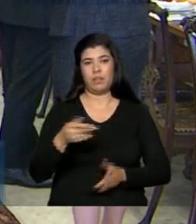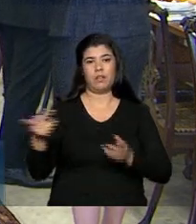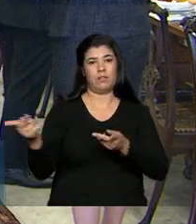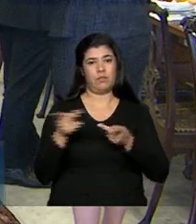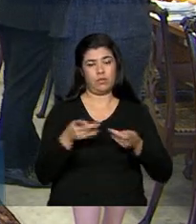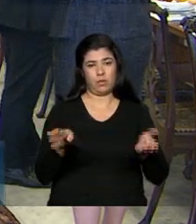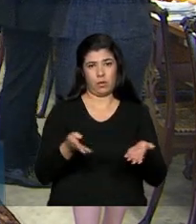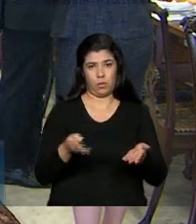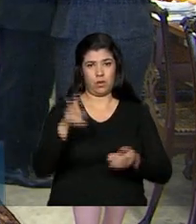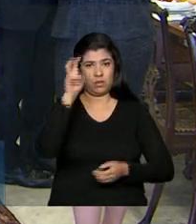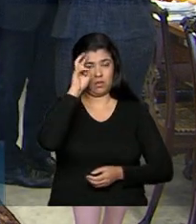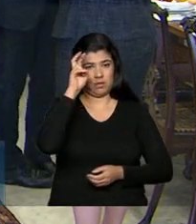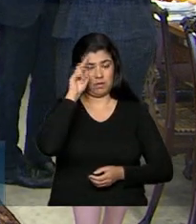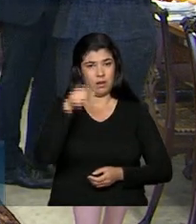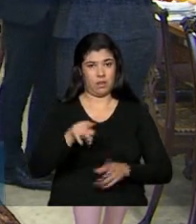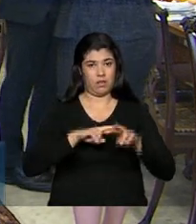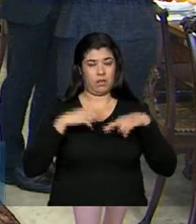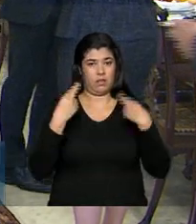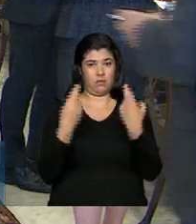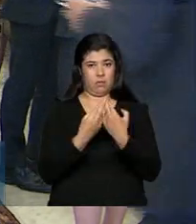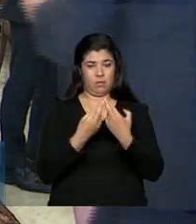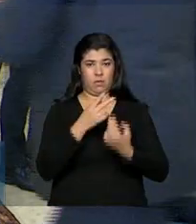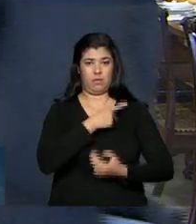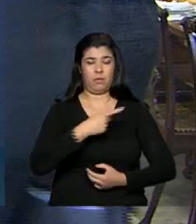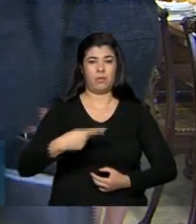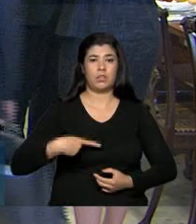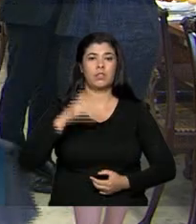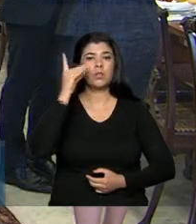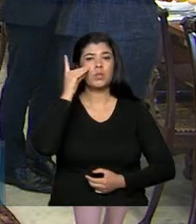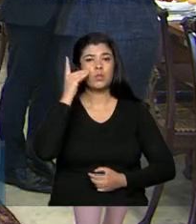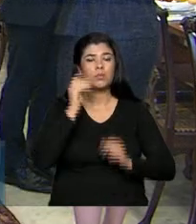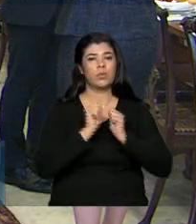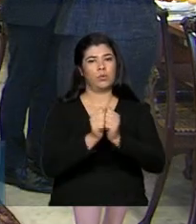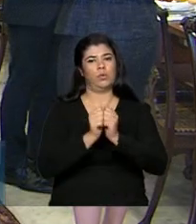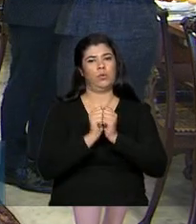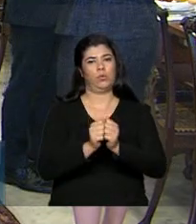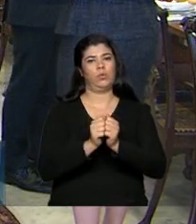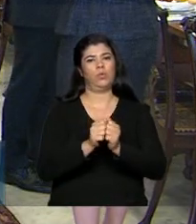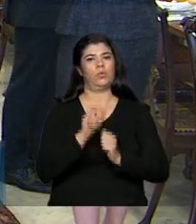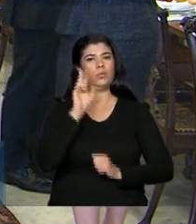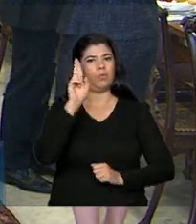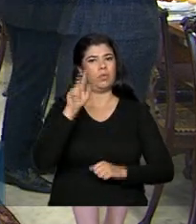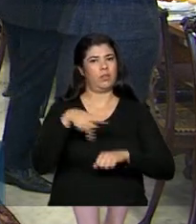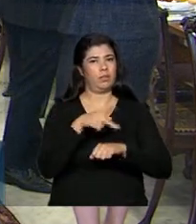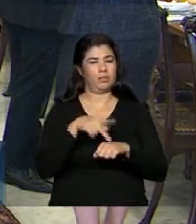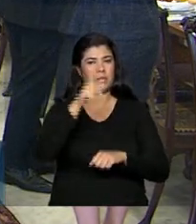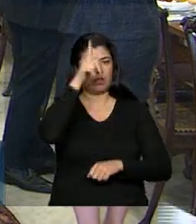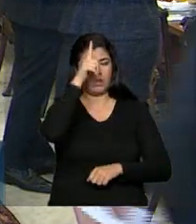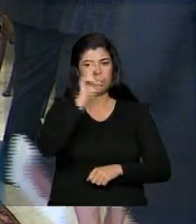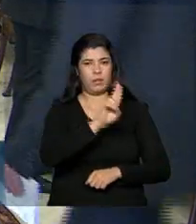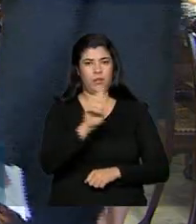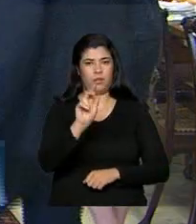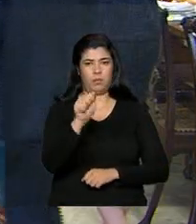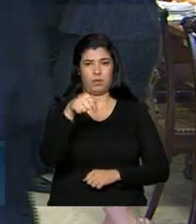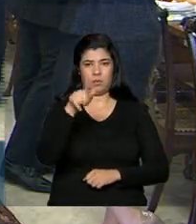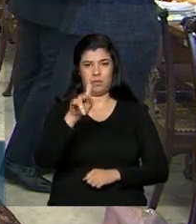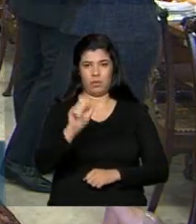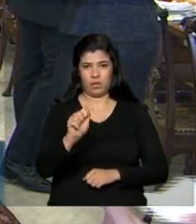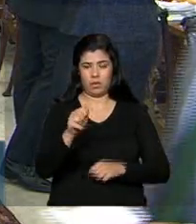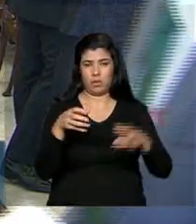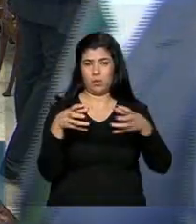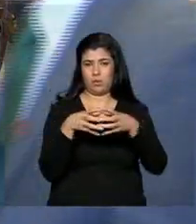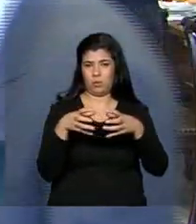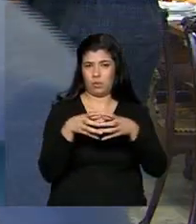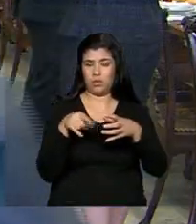A reunião realizada pela presidenta Dilma com a chanceler Angela Merkel e também com a comitiva